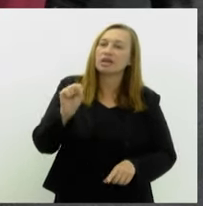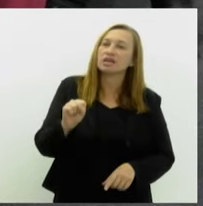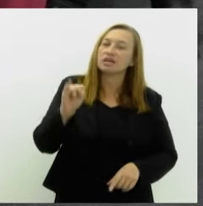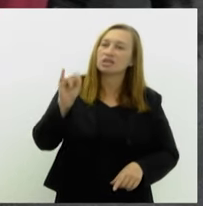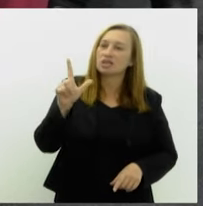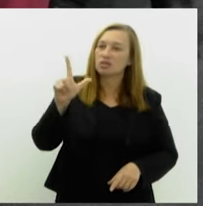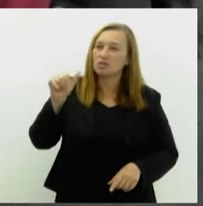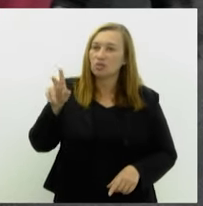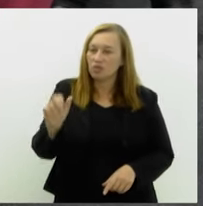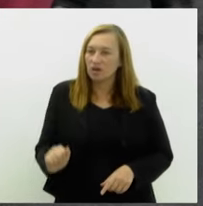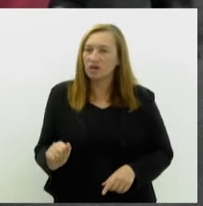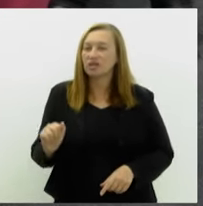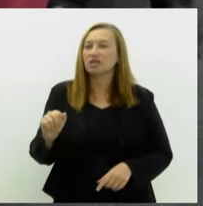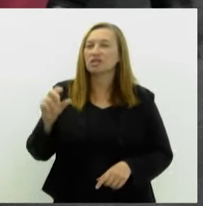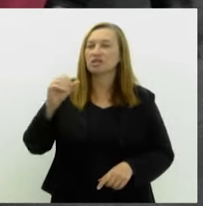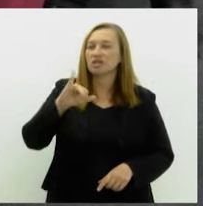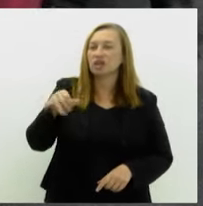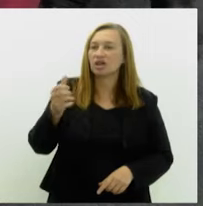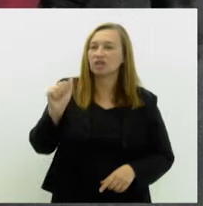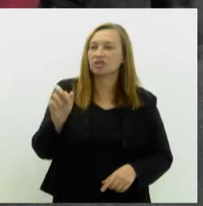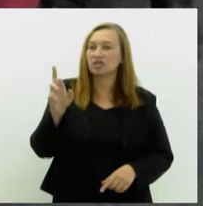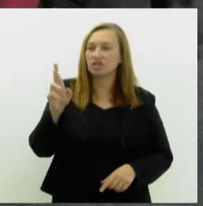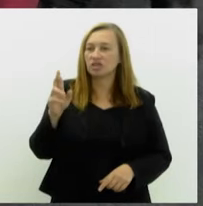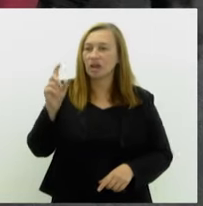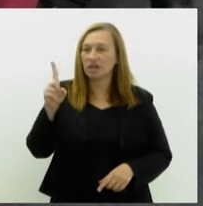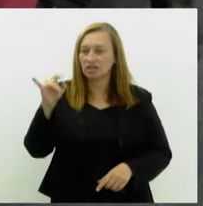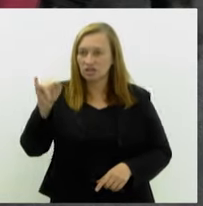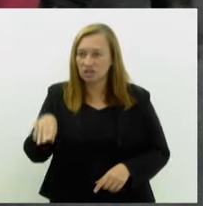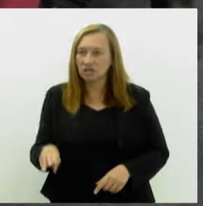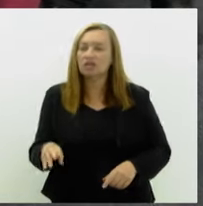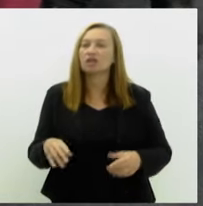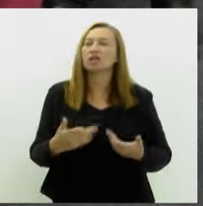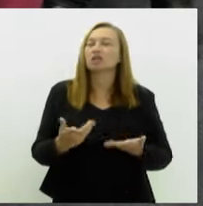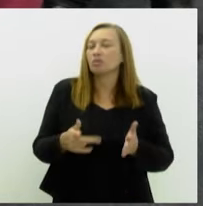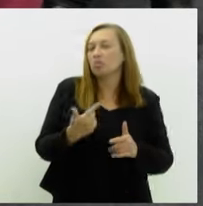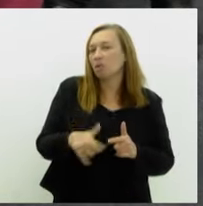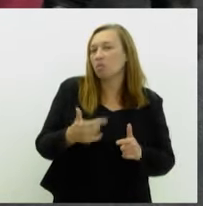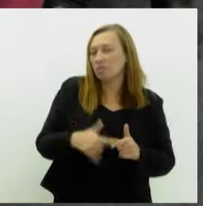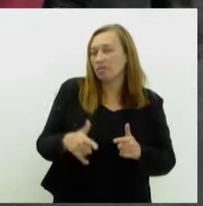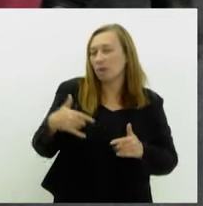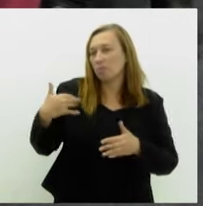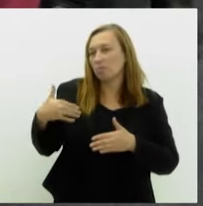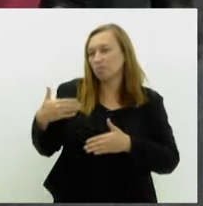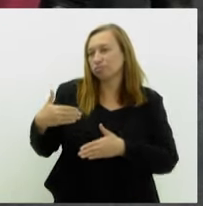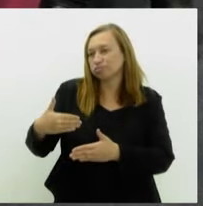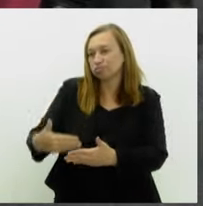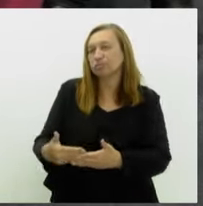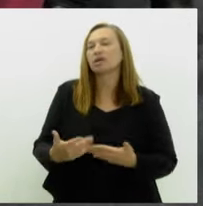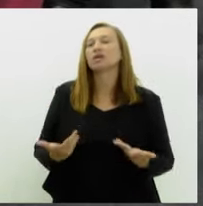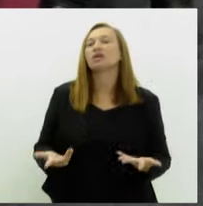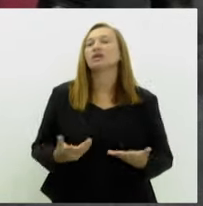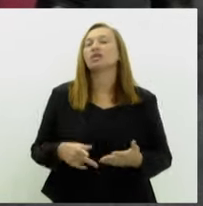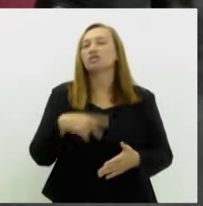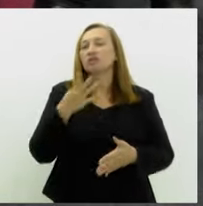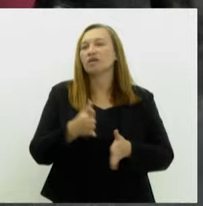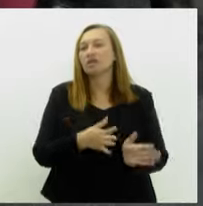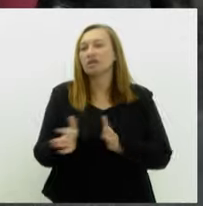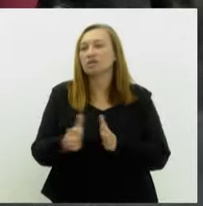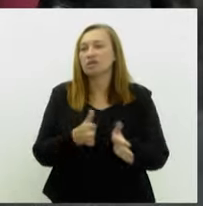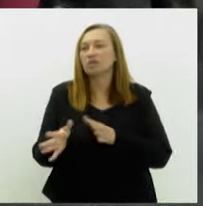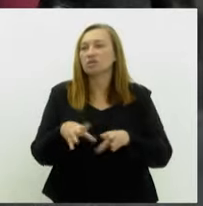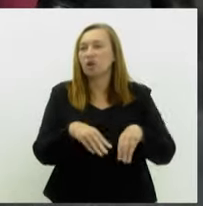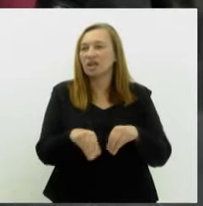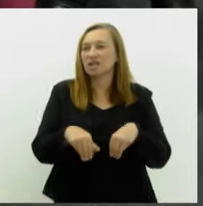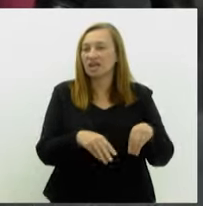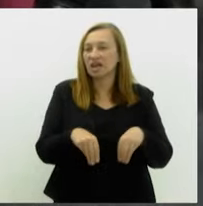o problema da titulação de terras é um problema recorrente. Então, quando a gente fala desse acesso à terra, ele não pode